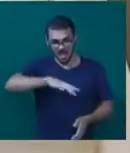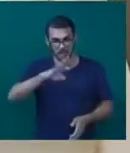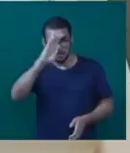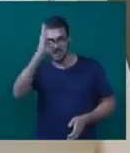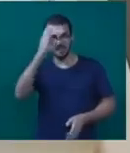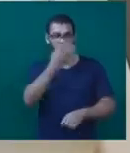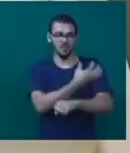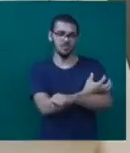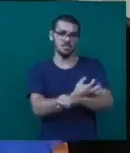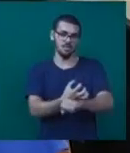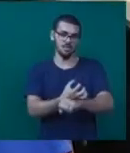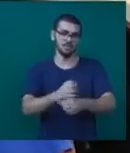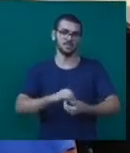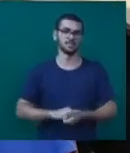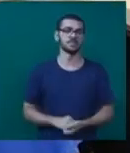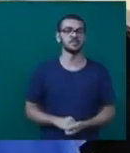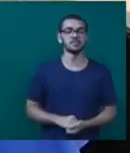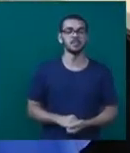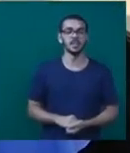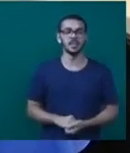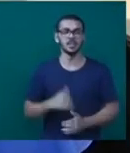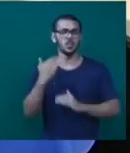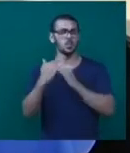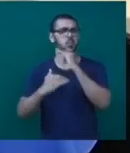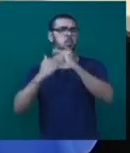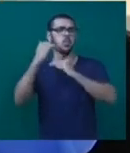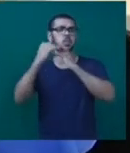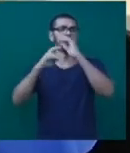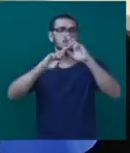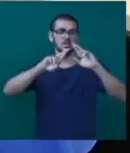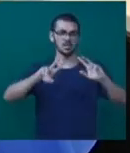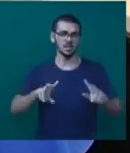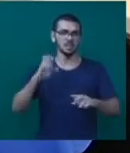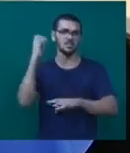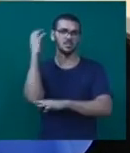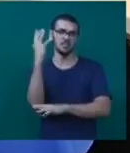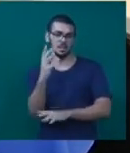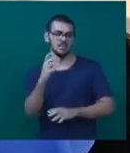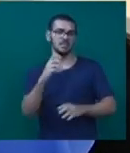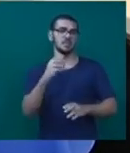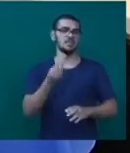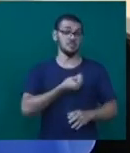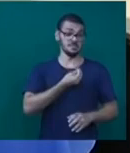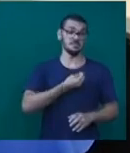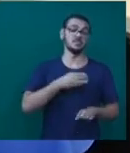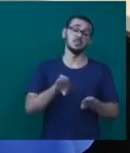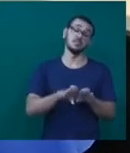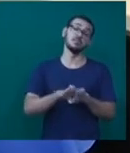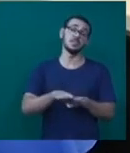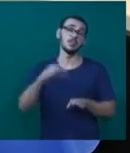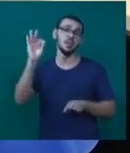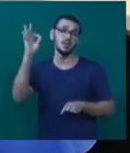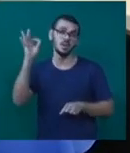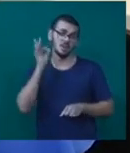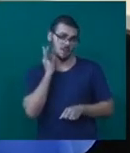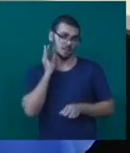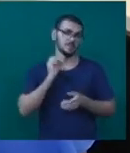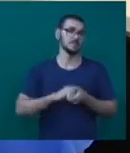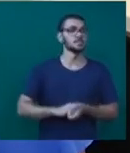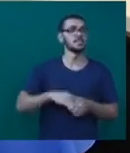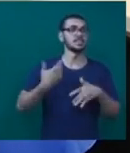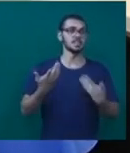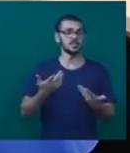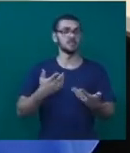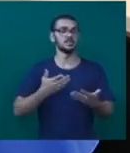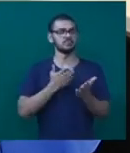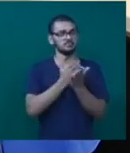gente desenvolve vários estudos ecológicos que tenham abelhas envolvido, né? Então, a gente tem uma vertente que